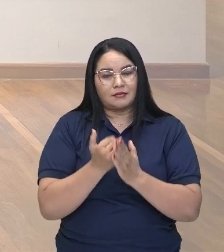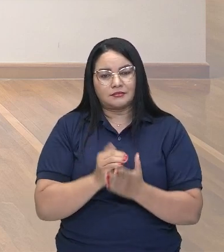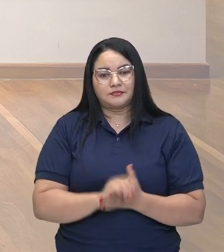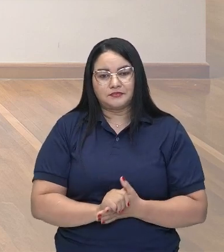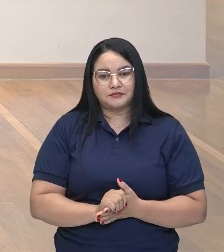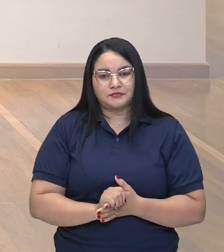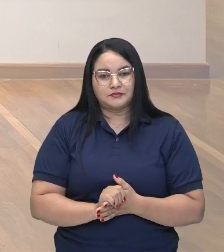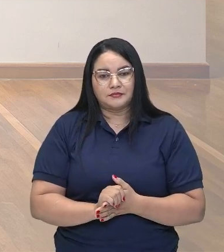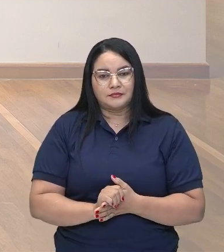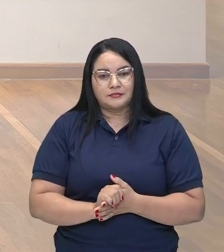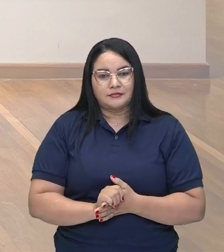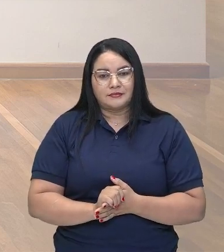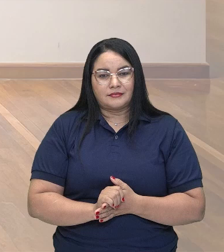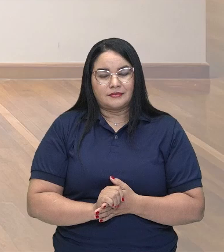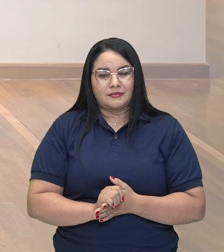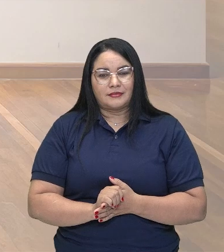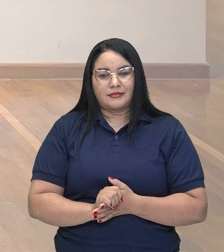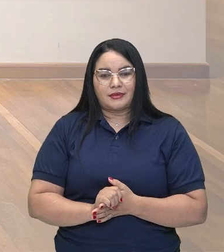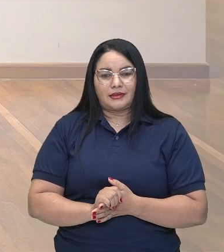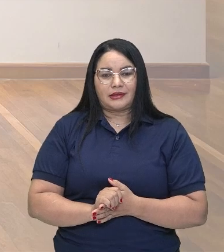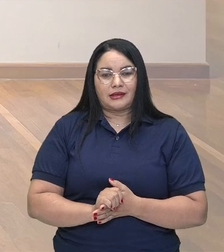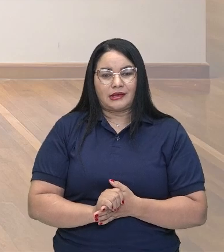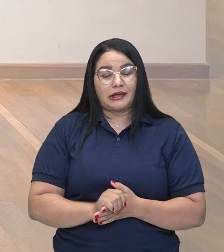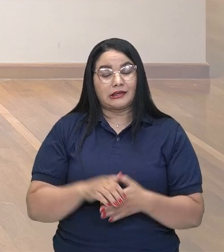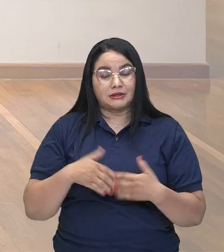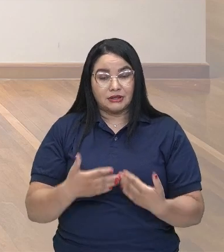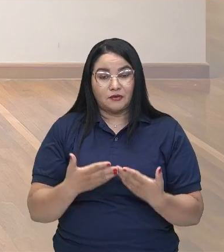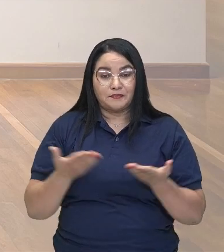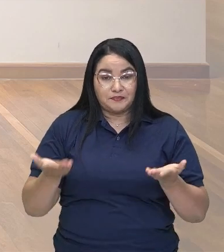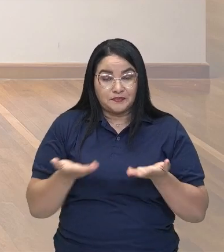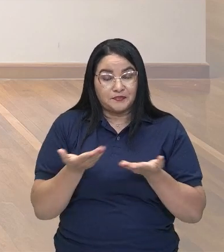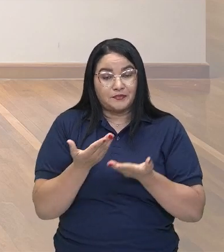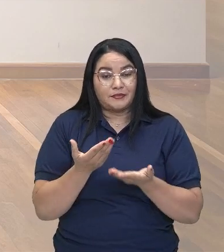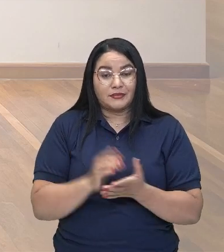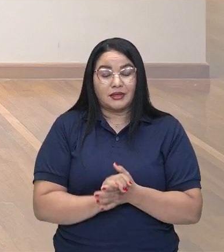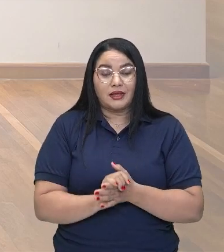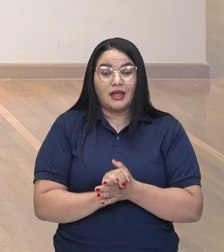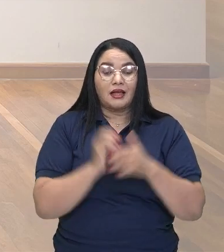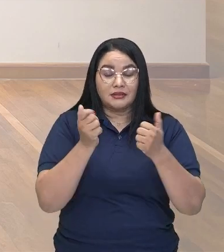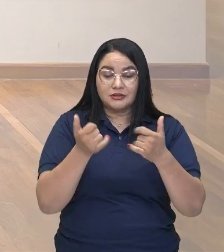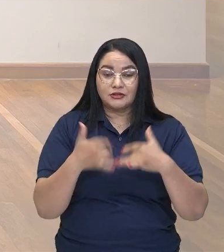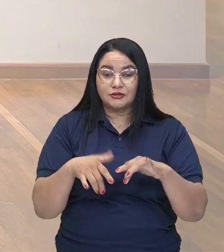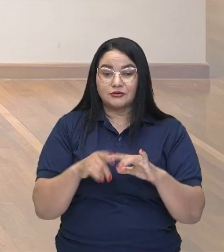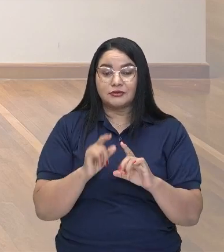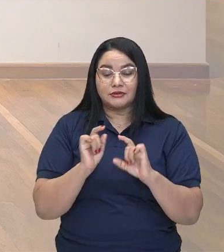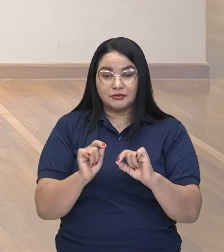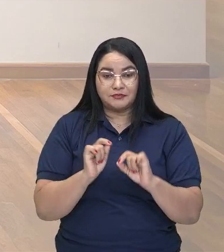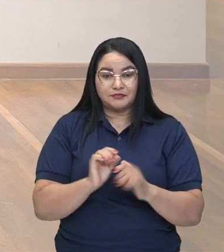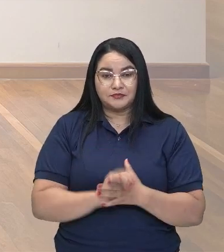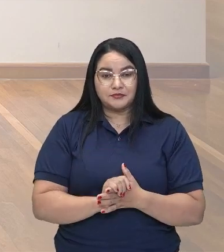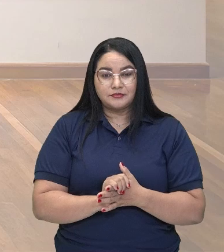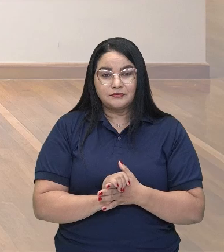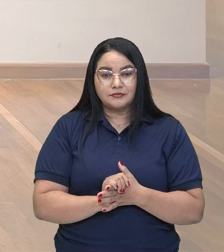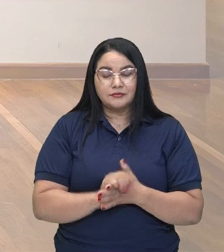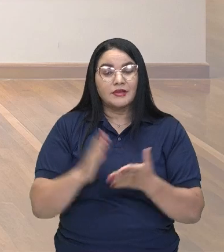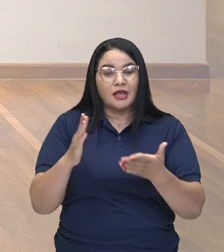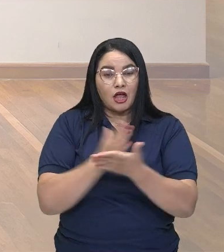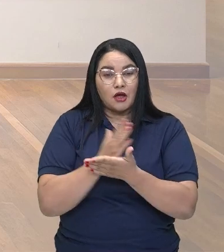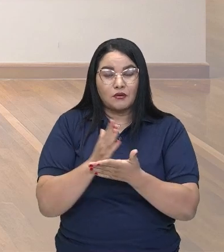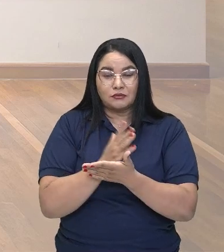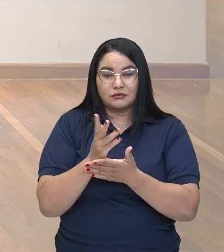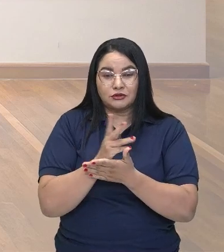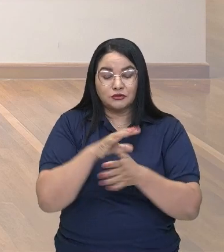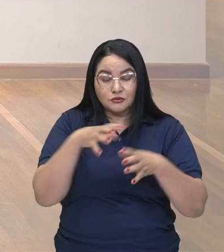então, vamos ter então aí reivindicações, né, nós vamos ter reivindicação que vão trazer novas